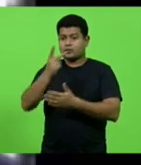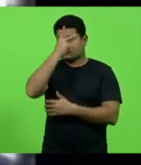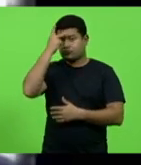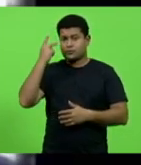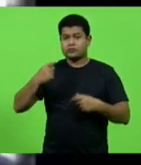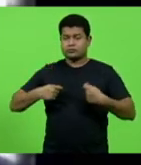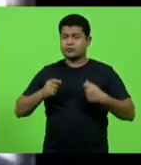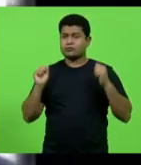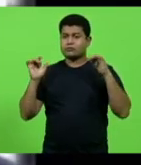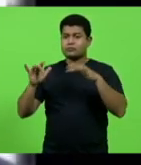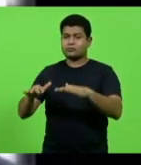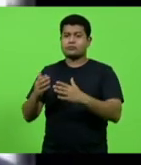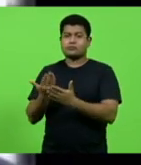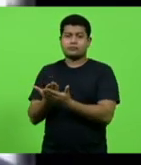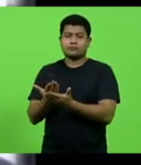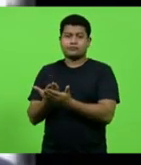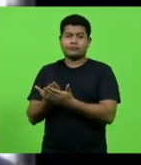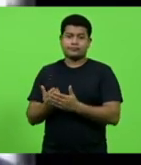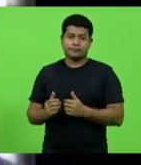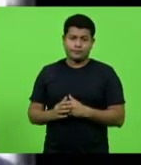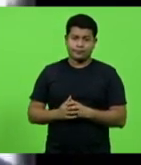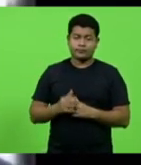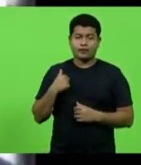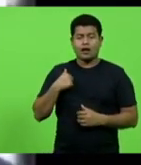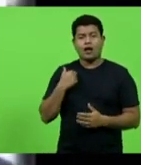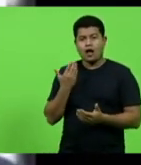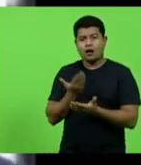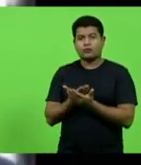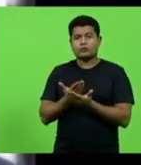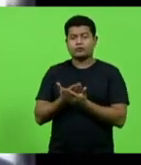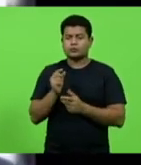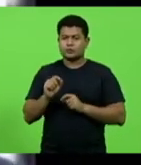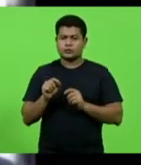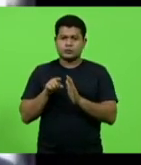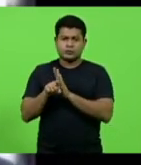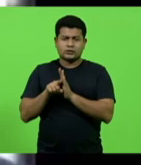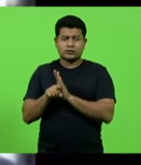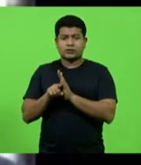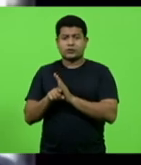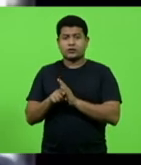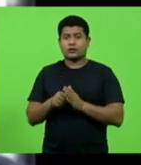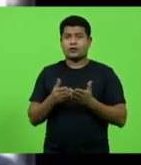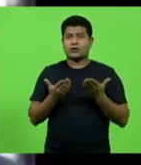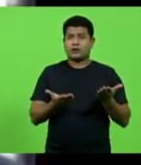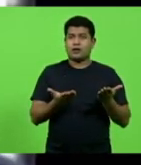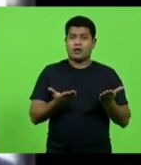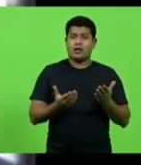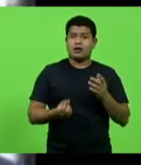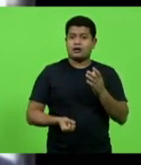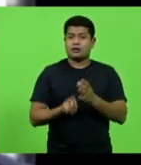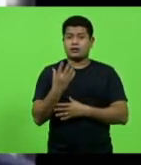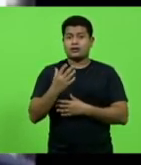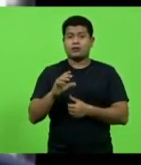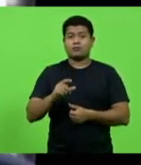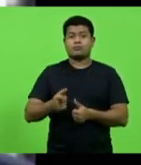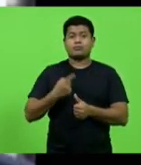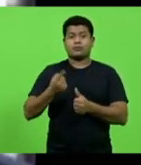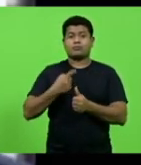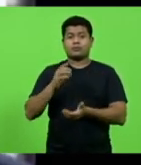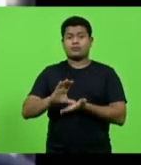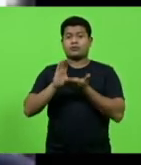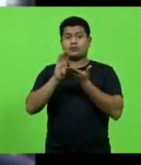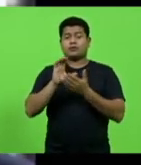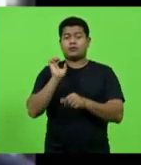né? Estudei bastante o quanto Horace Mann, nos Estados Unidos, que cria o primeiro Conselho Estadual de Educação, ele